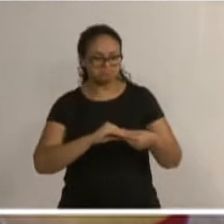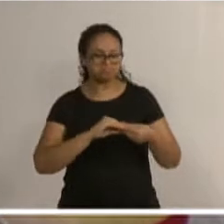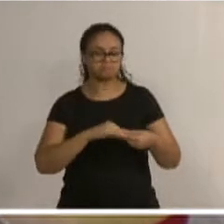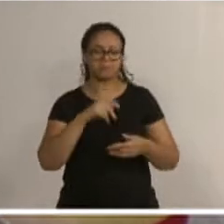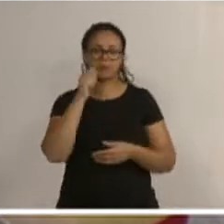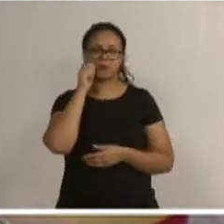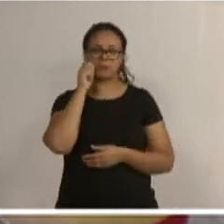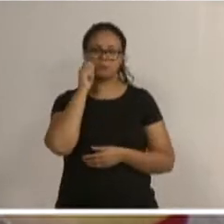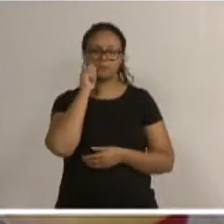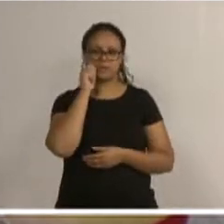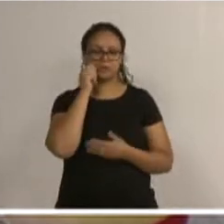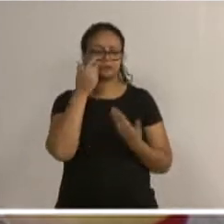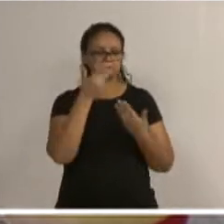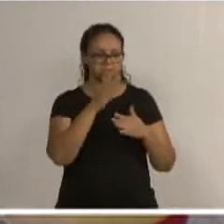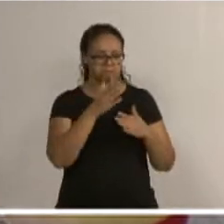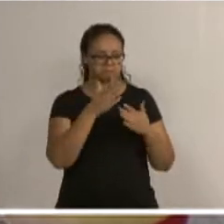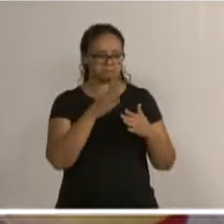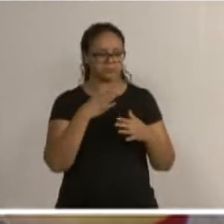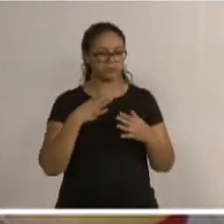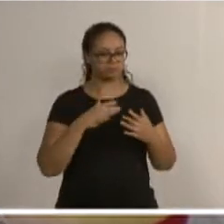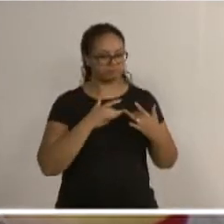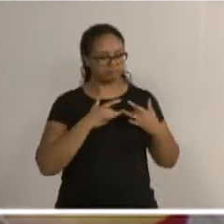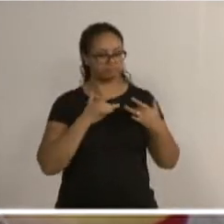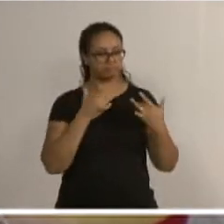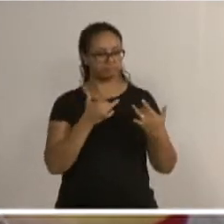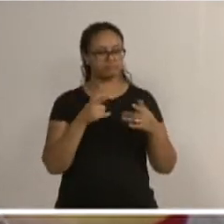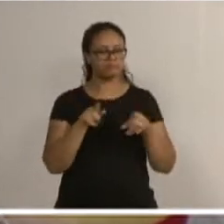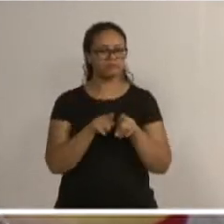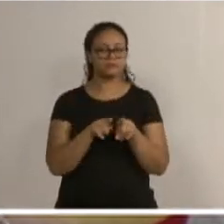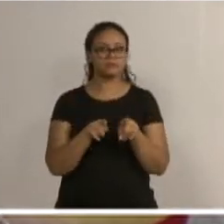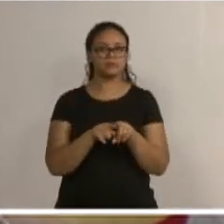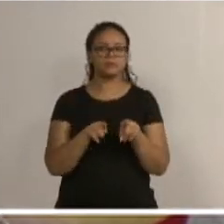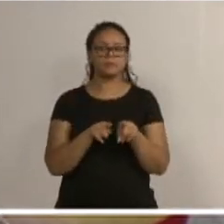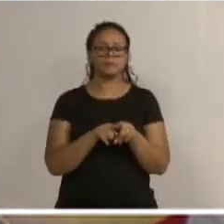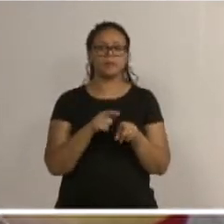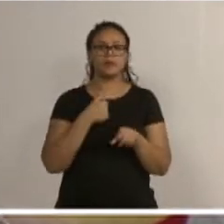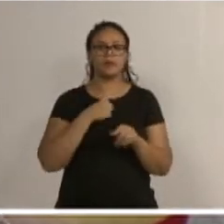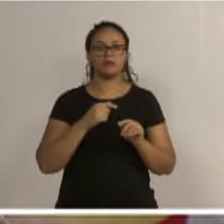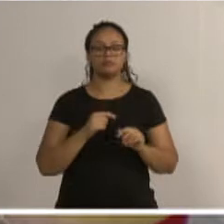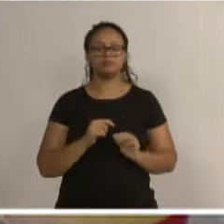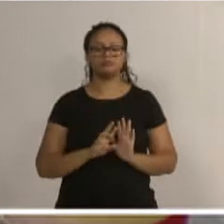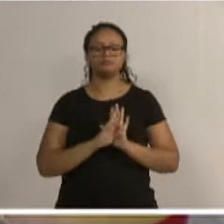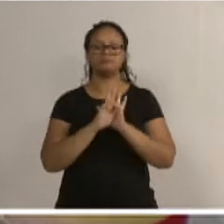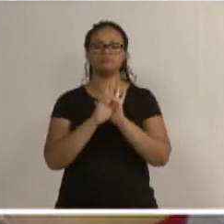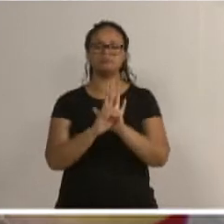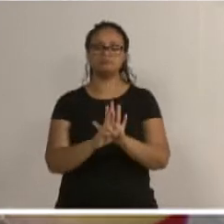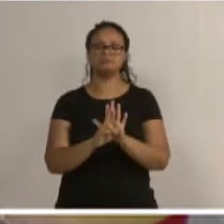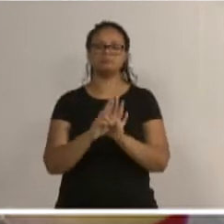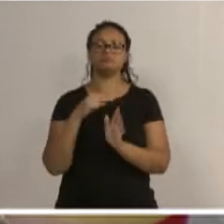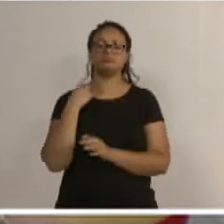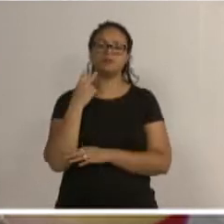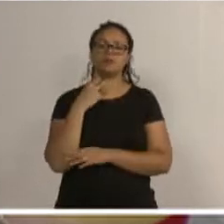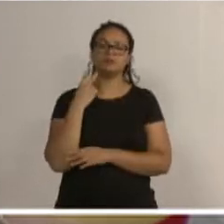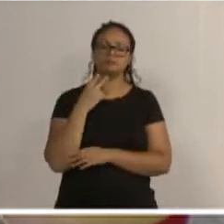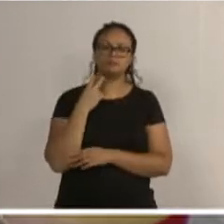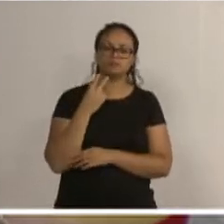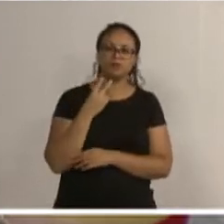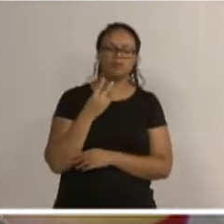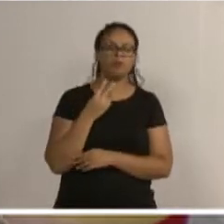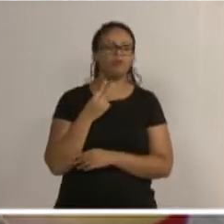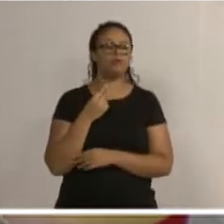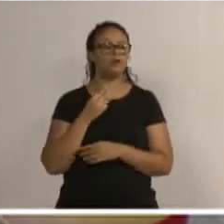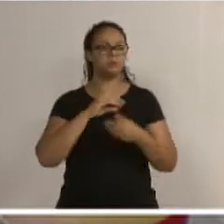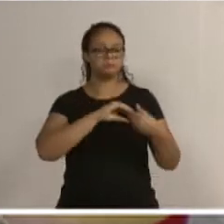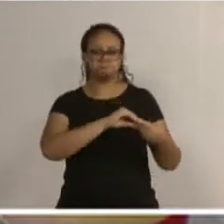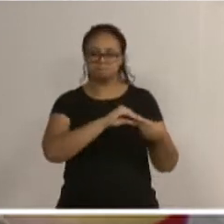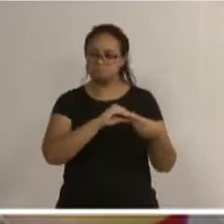iniciativa. E, em nome do vereador, também quero saudar todas as autoridades presentes, todas as